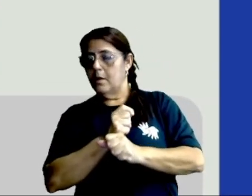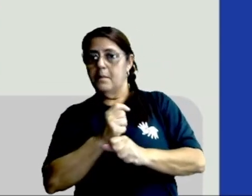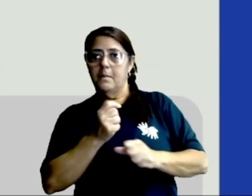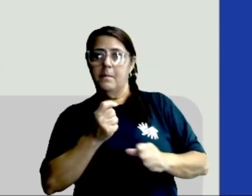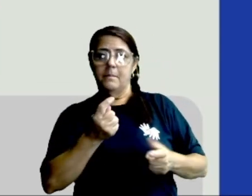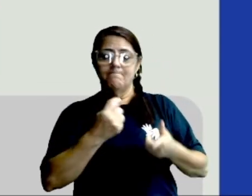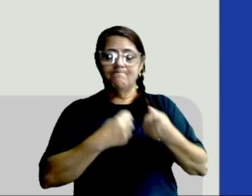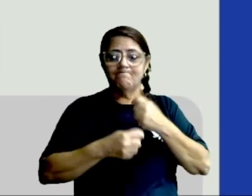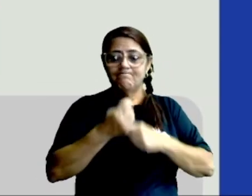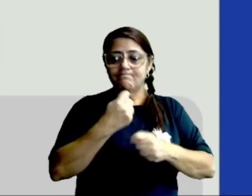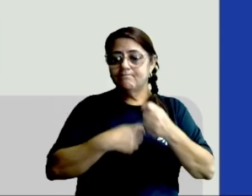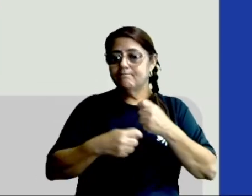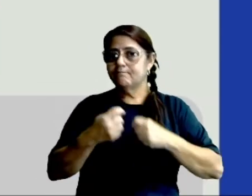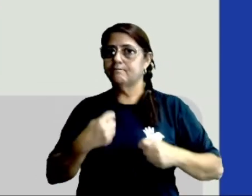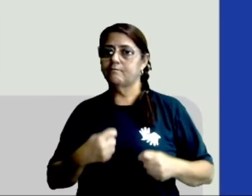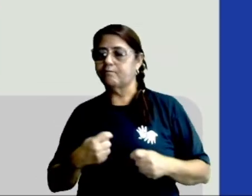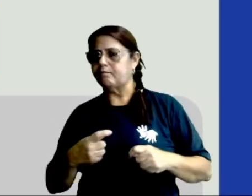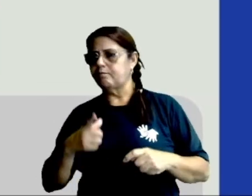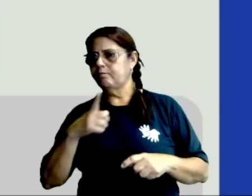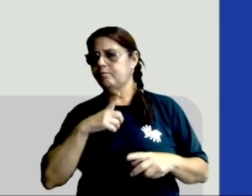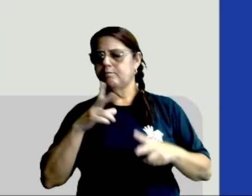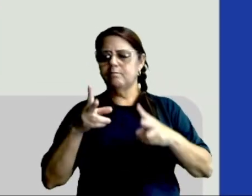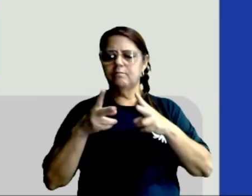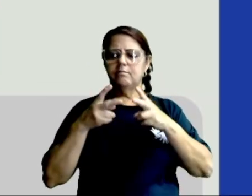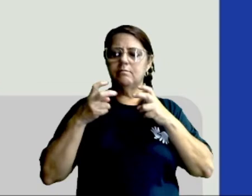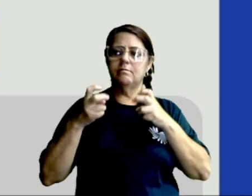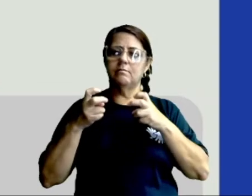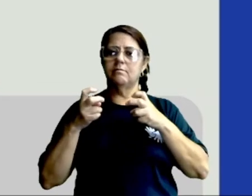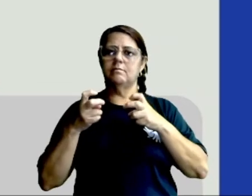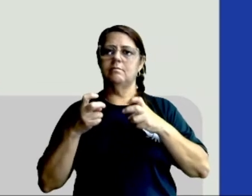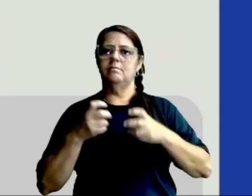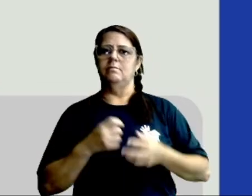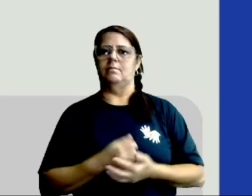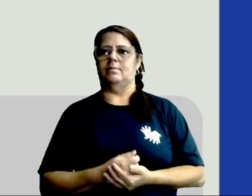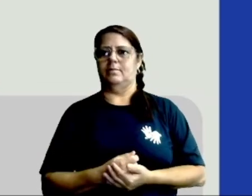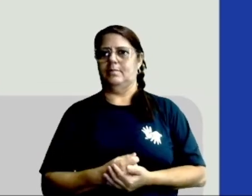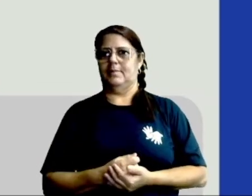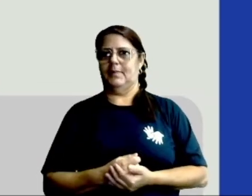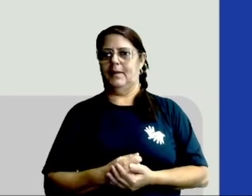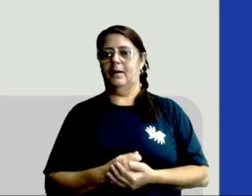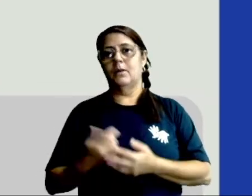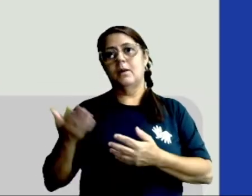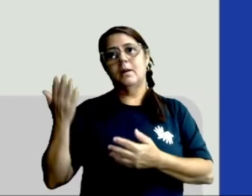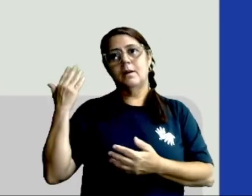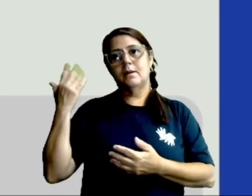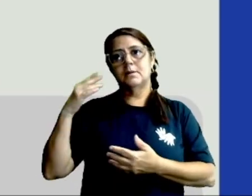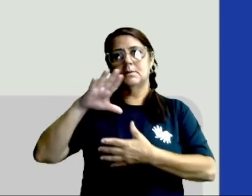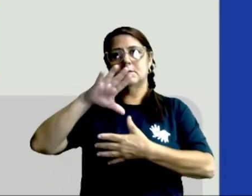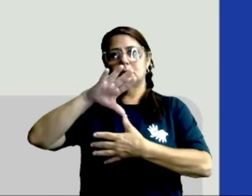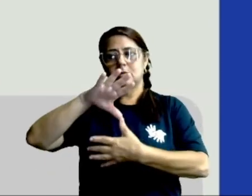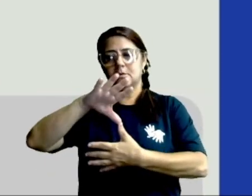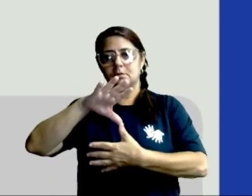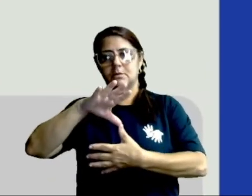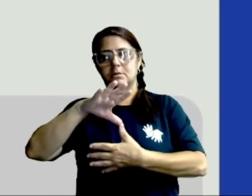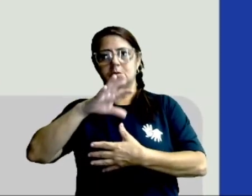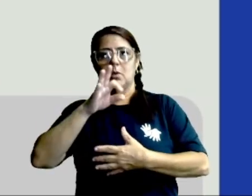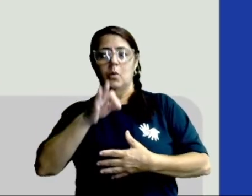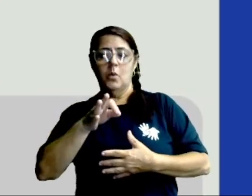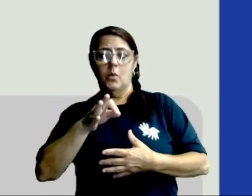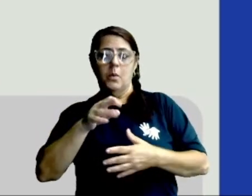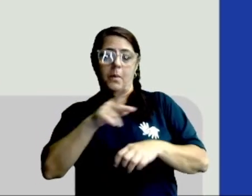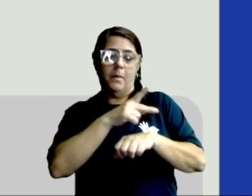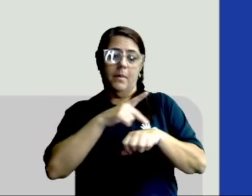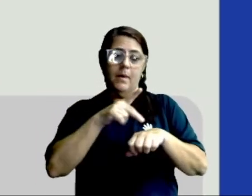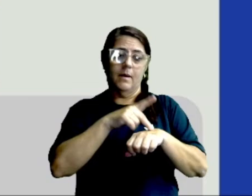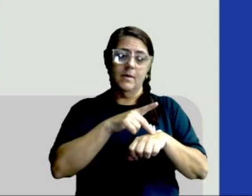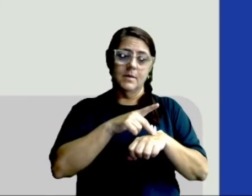capita. Então nós observamos aí, se nós tivermos prestando atenção no quadro anterior, no mapa anterior, que justamente os países